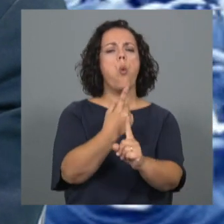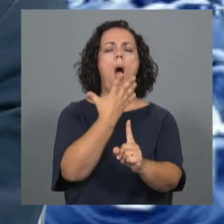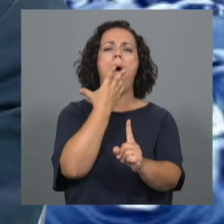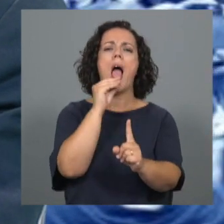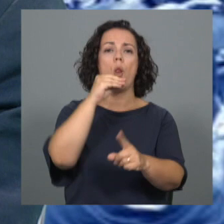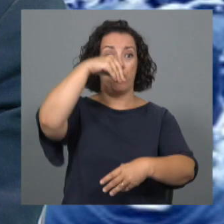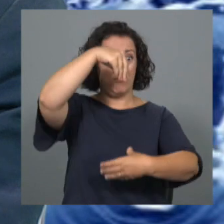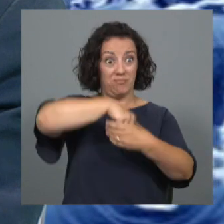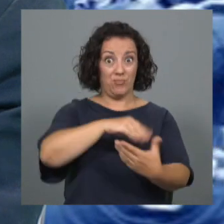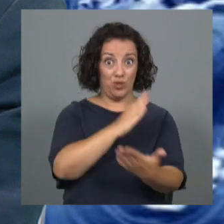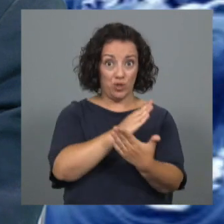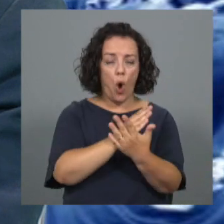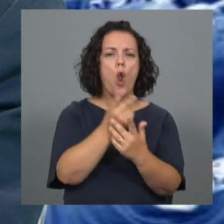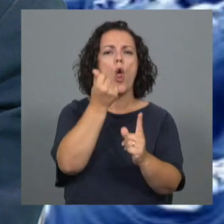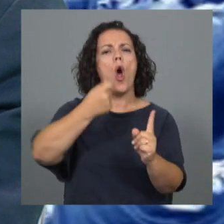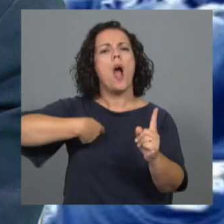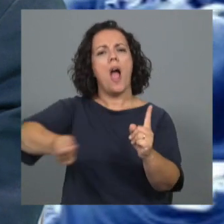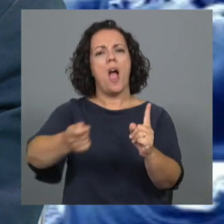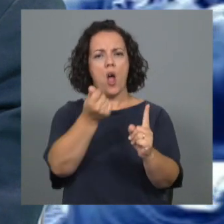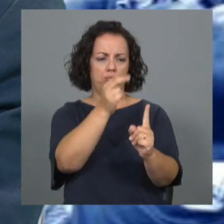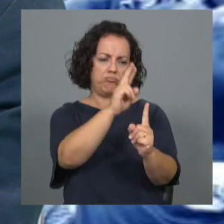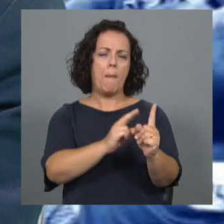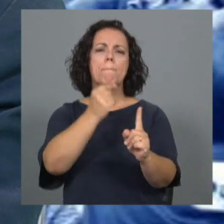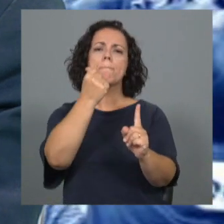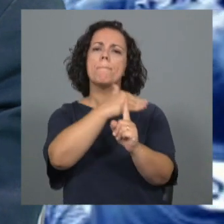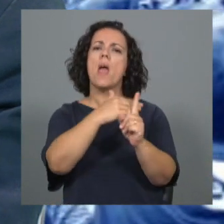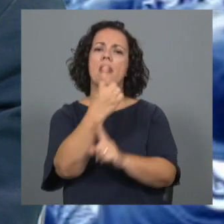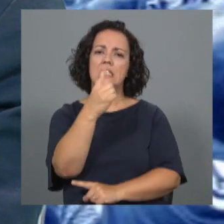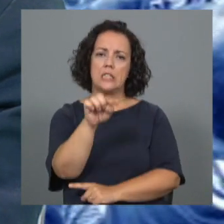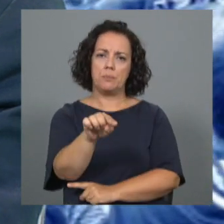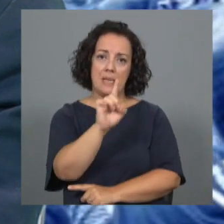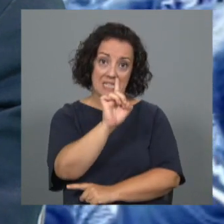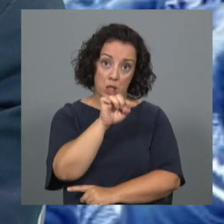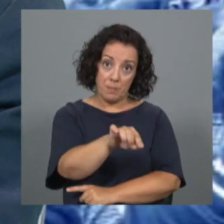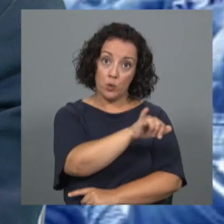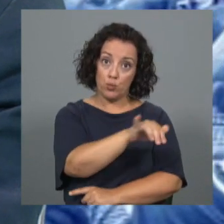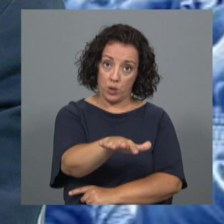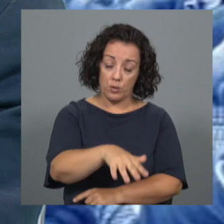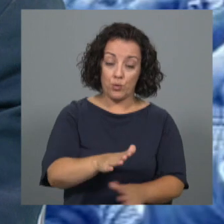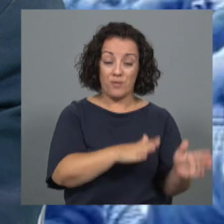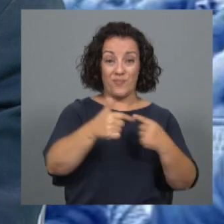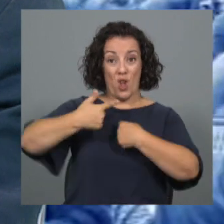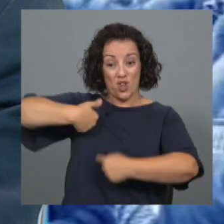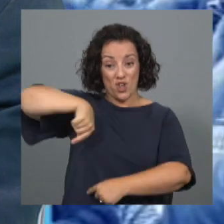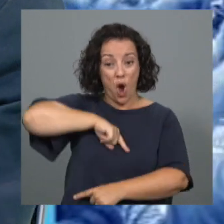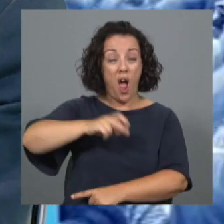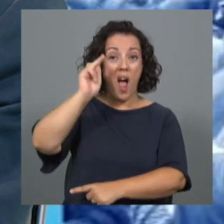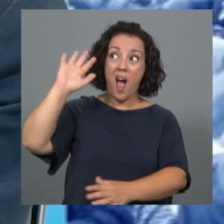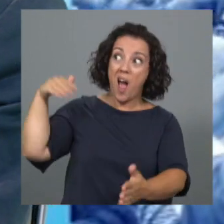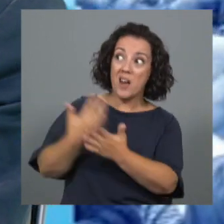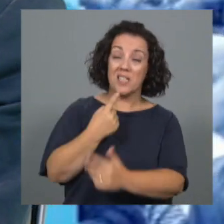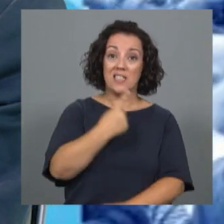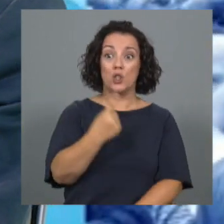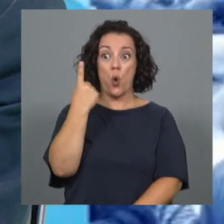estatal. 6.200 euros em média. Nós andamos a dizer há dezenas de anos que um aluno numa